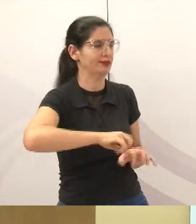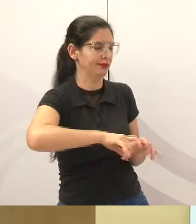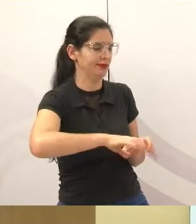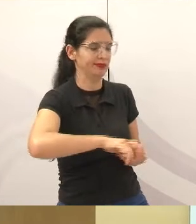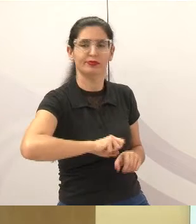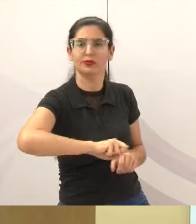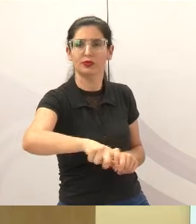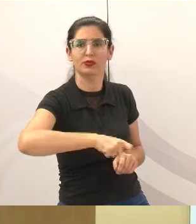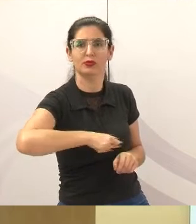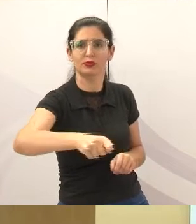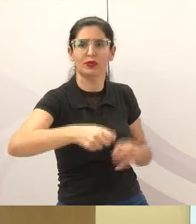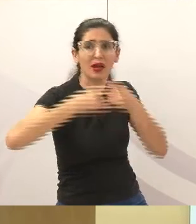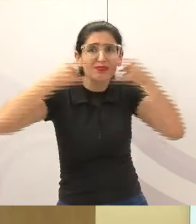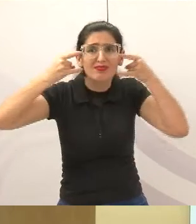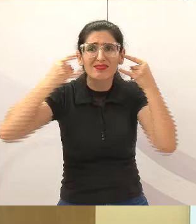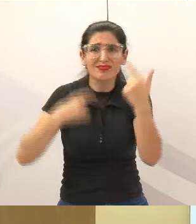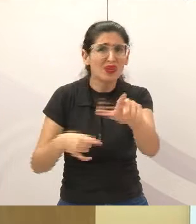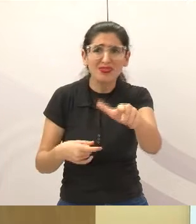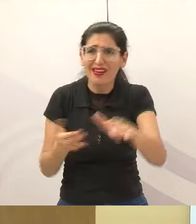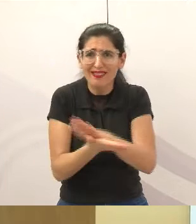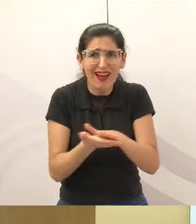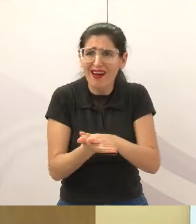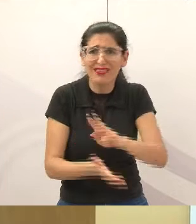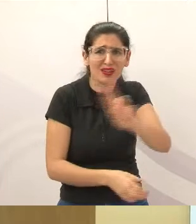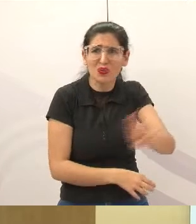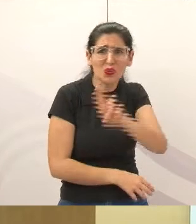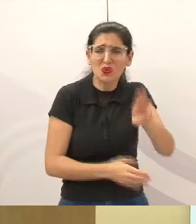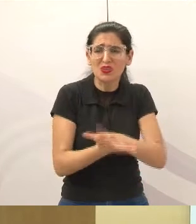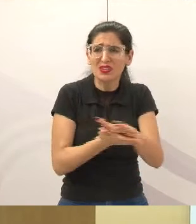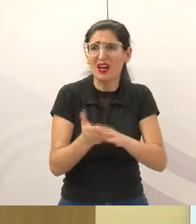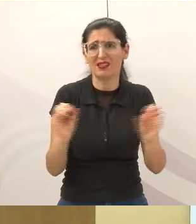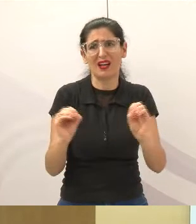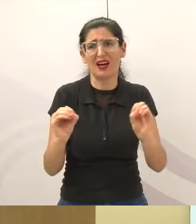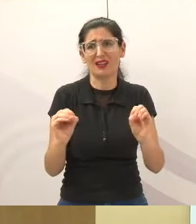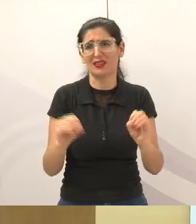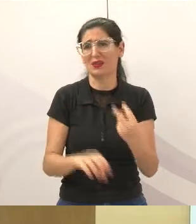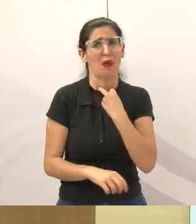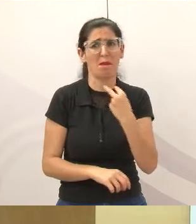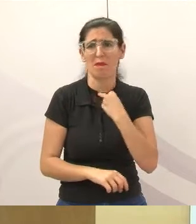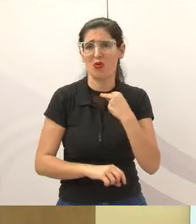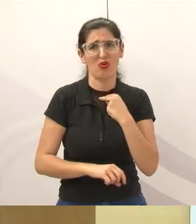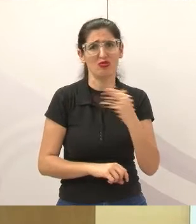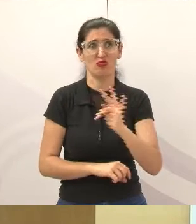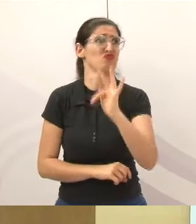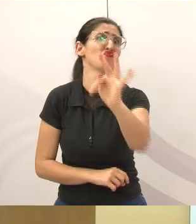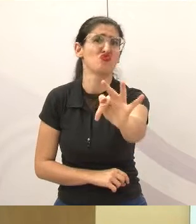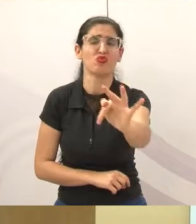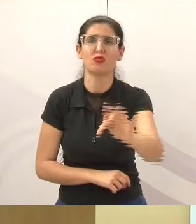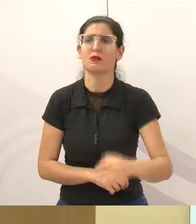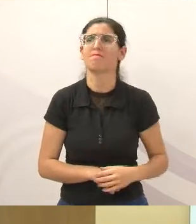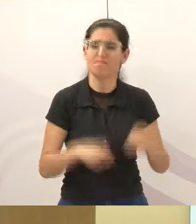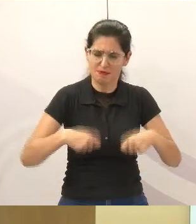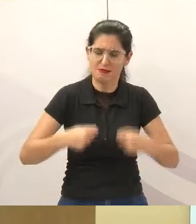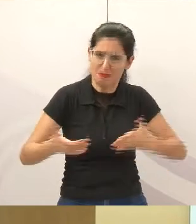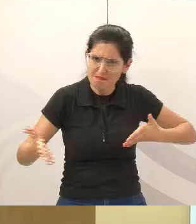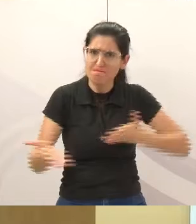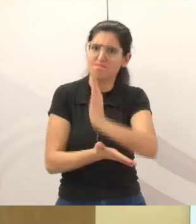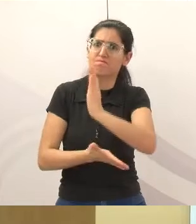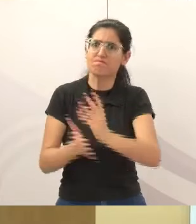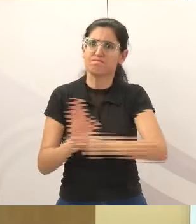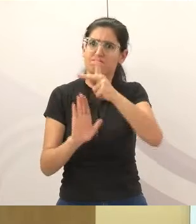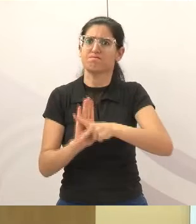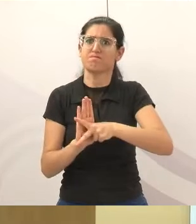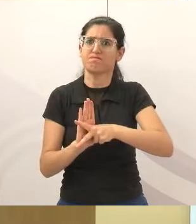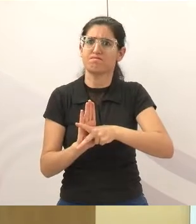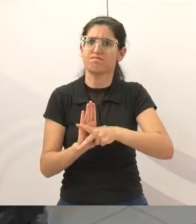nenhum IPI adequado para trabalhar. Tem coisas que a gente não pode deixar para depois. E peço que todos sejam favoráveis à aprovação do nosso projeto.